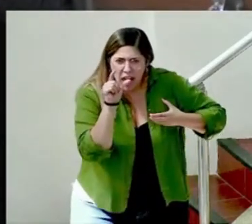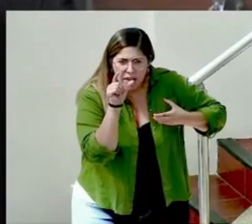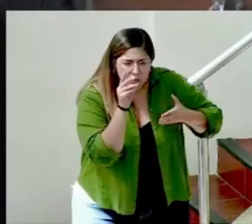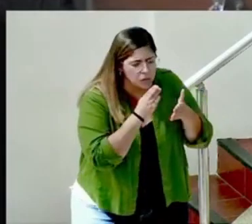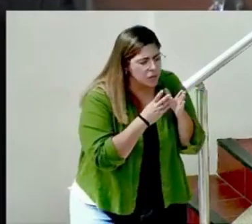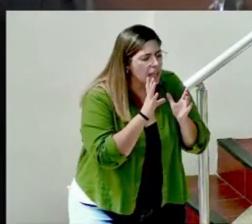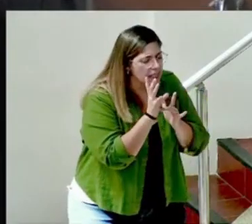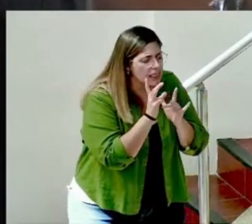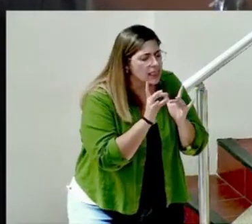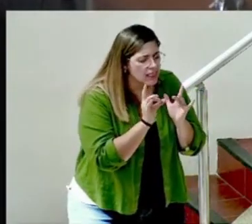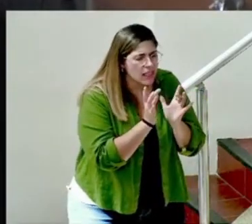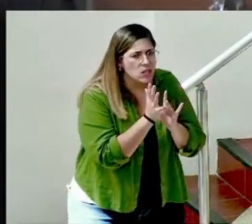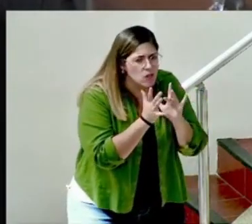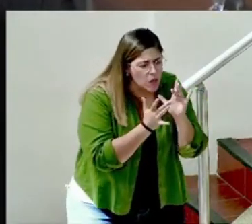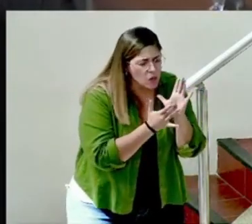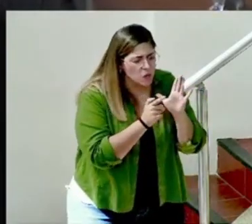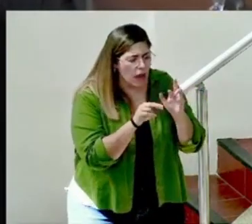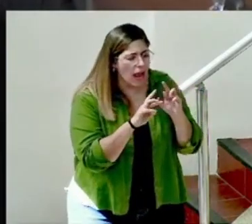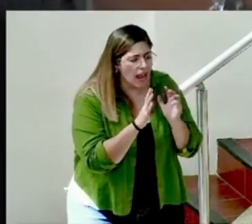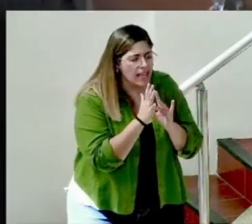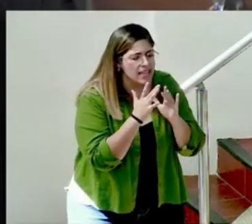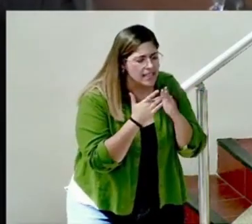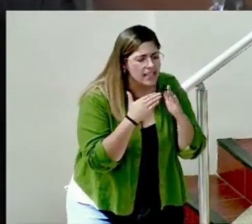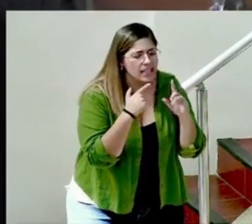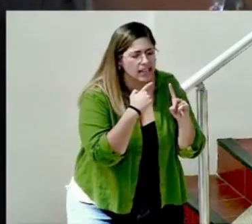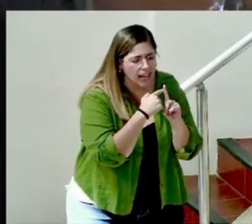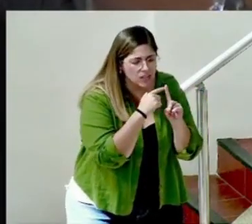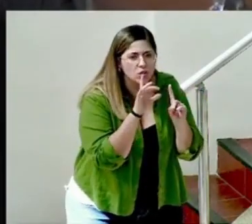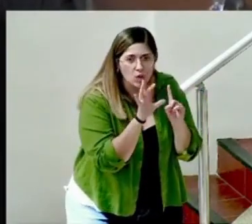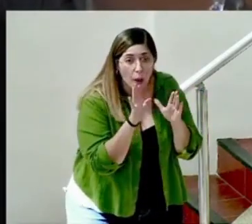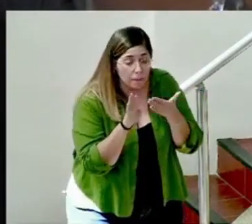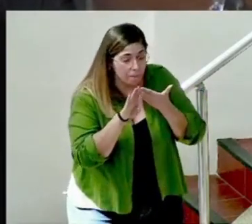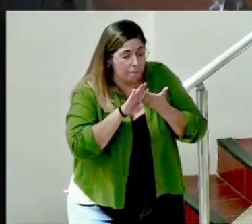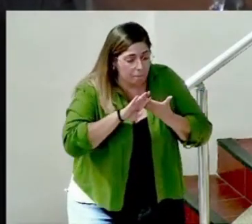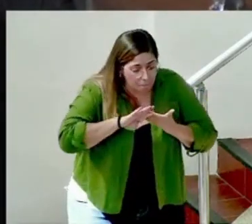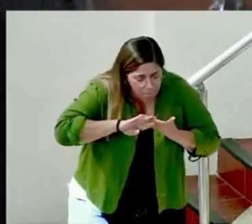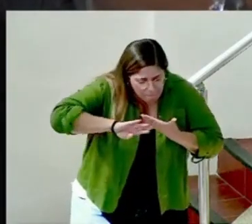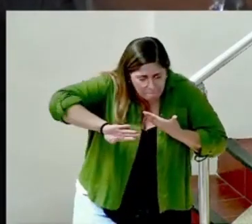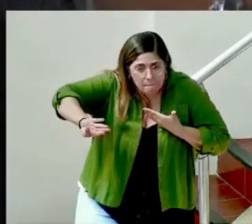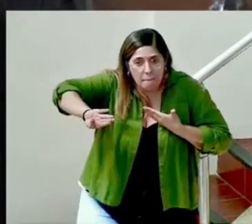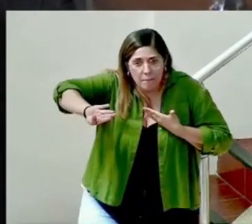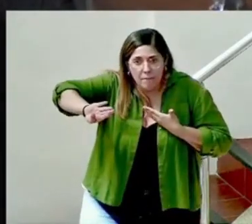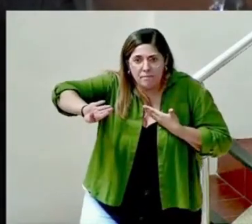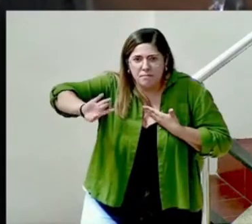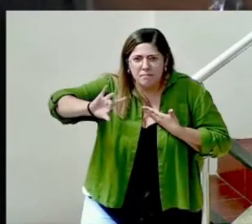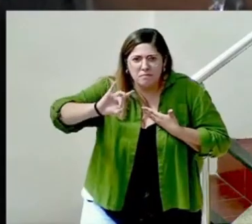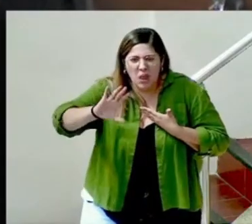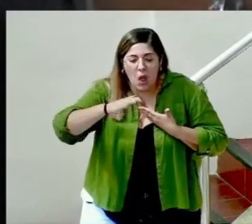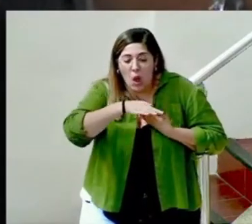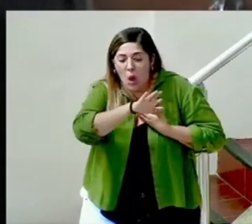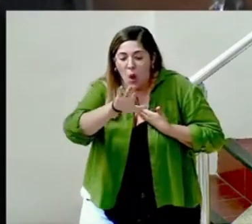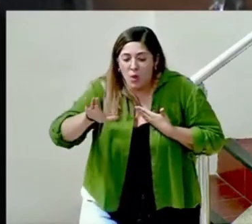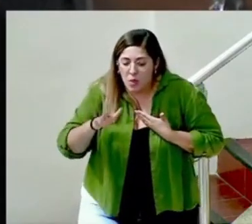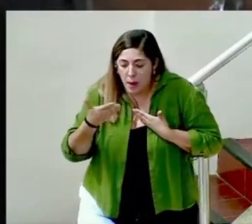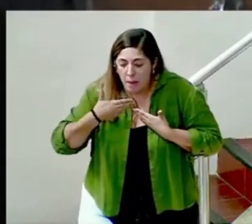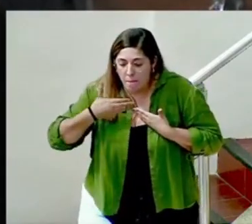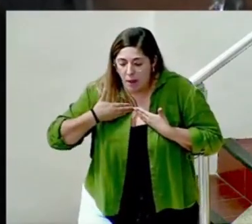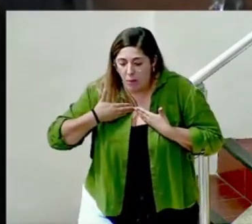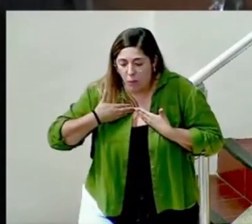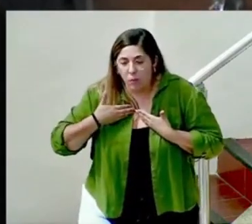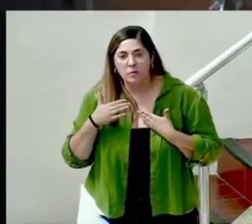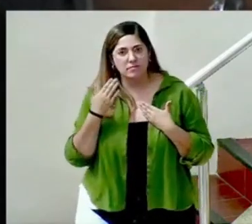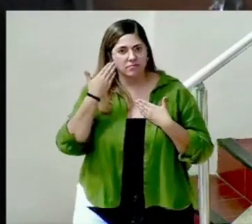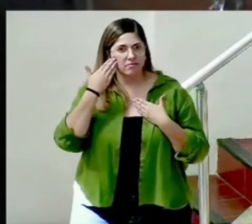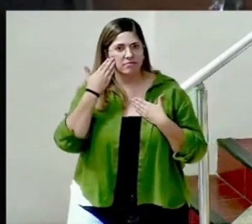aqui é a igreja, aqui é a minha vida religiosa. O restante é o meu reino, a